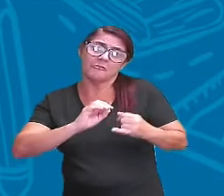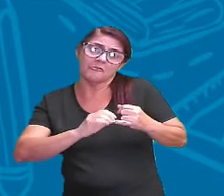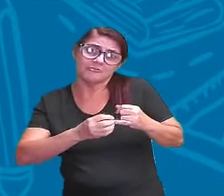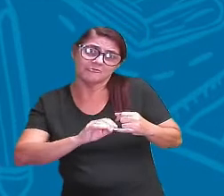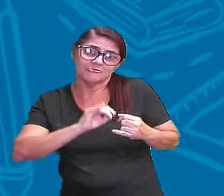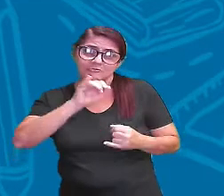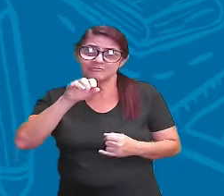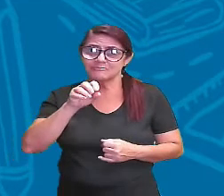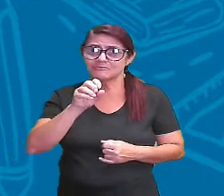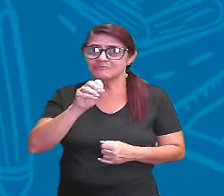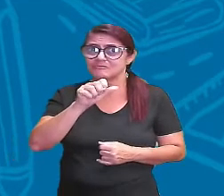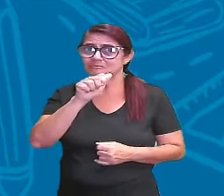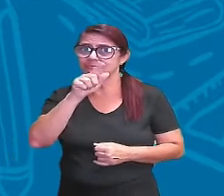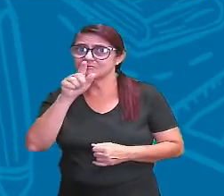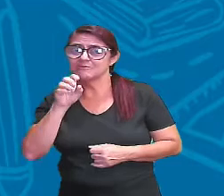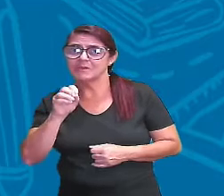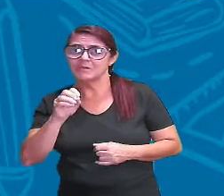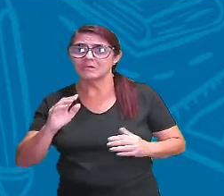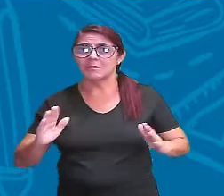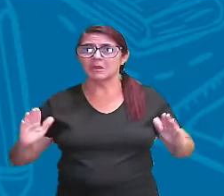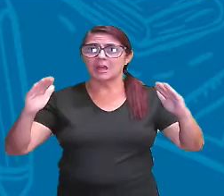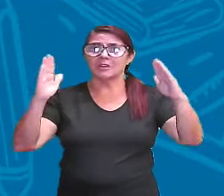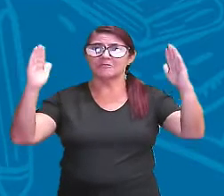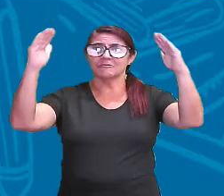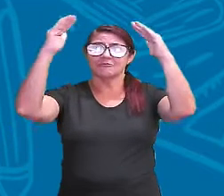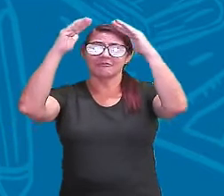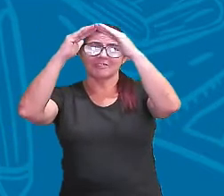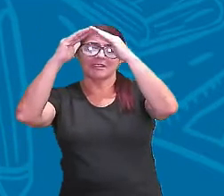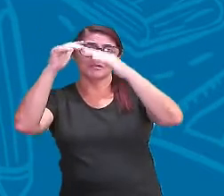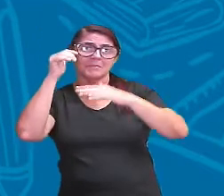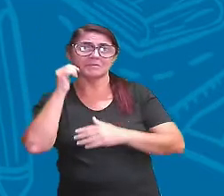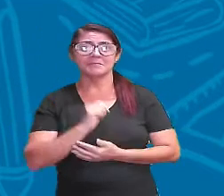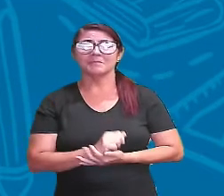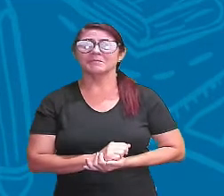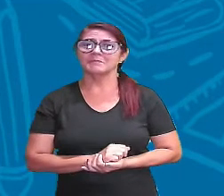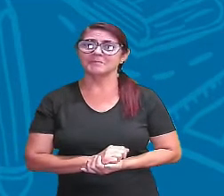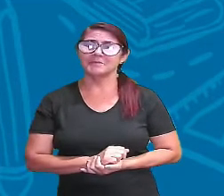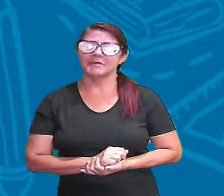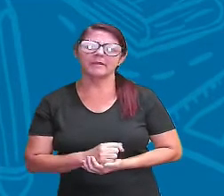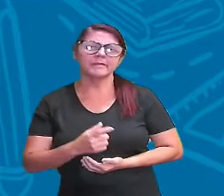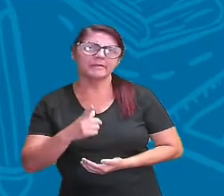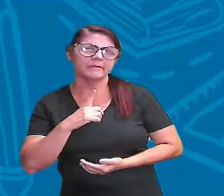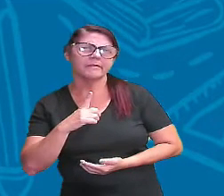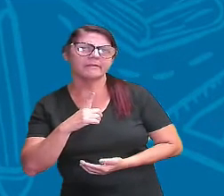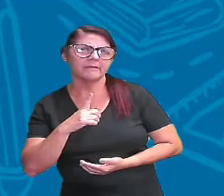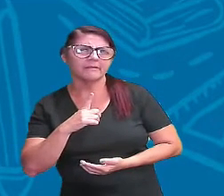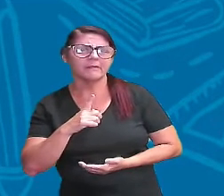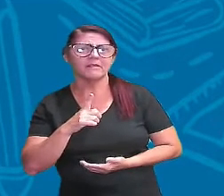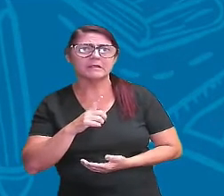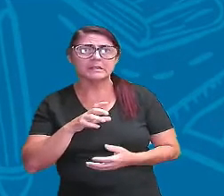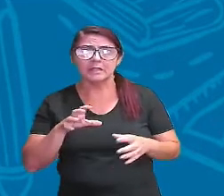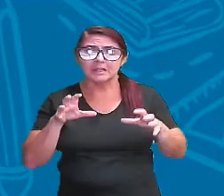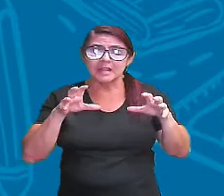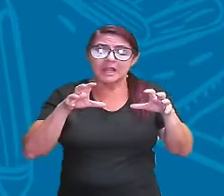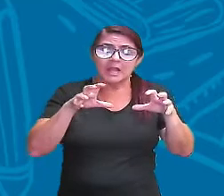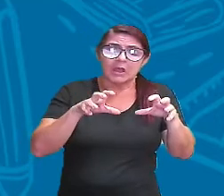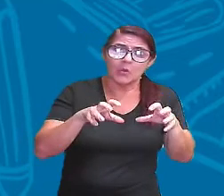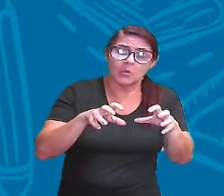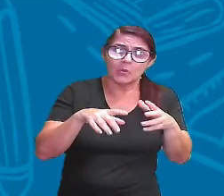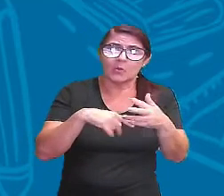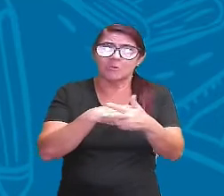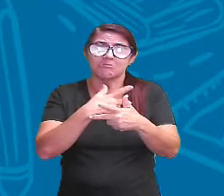com castelos, né, da Cinderela. Então, e também histórias que tem dragões. Isso